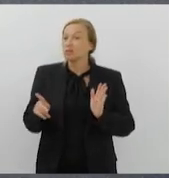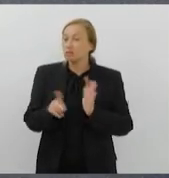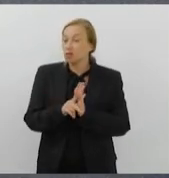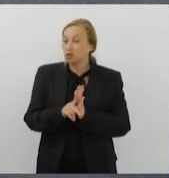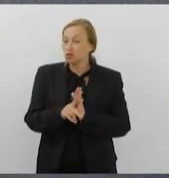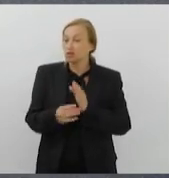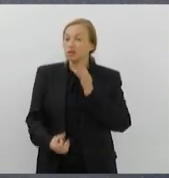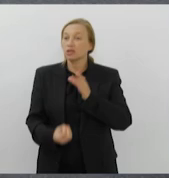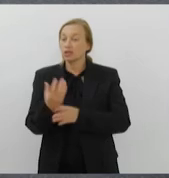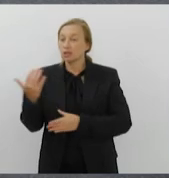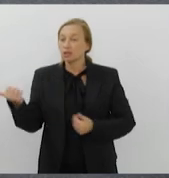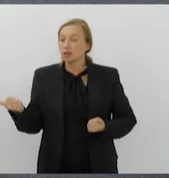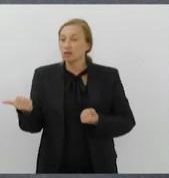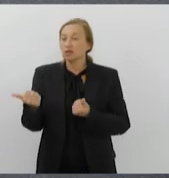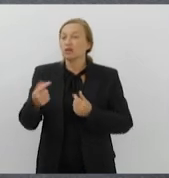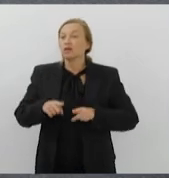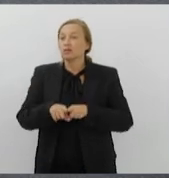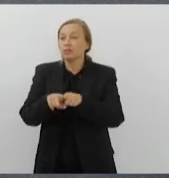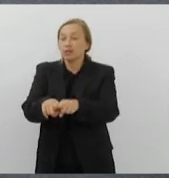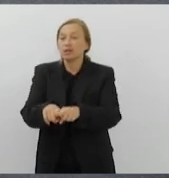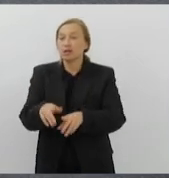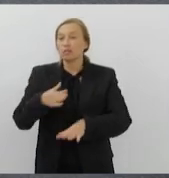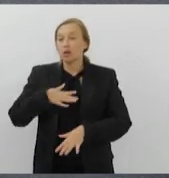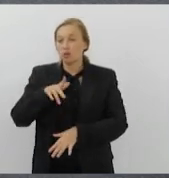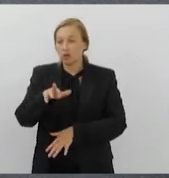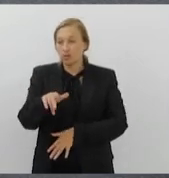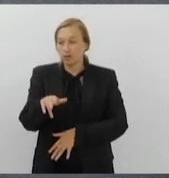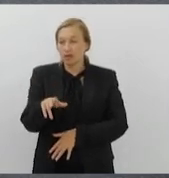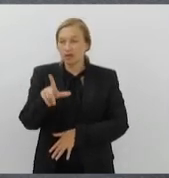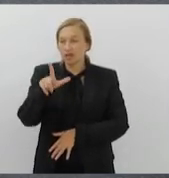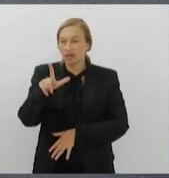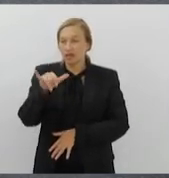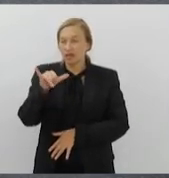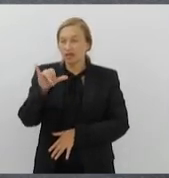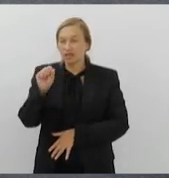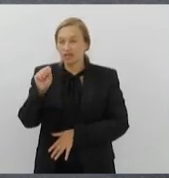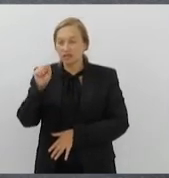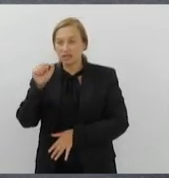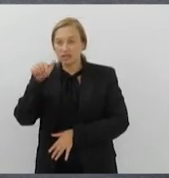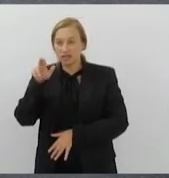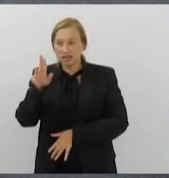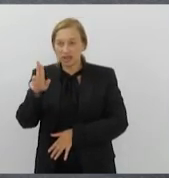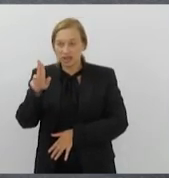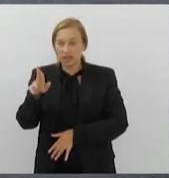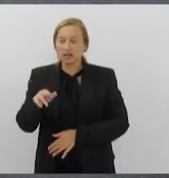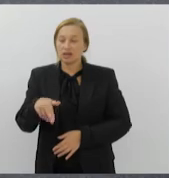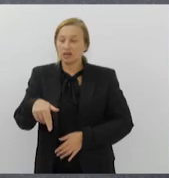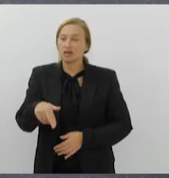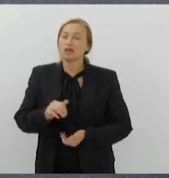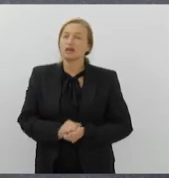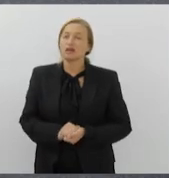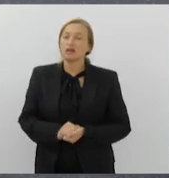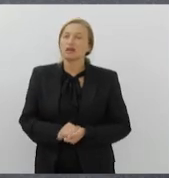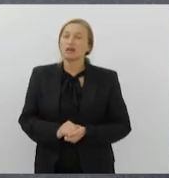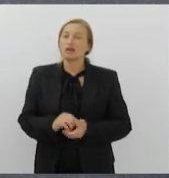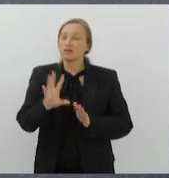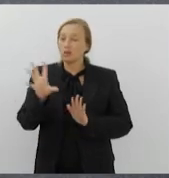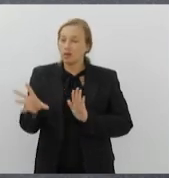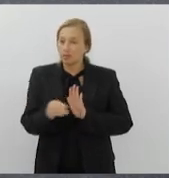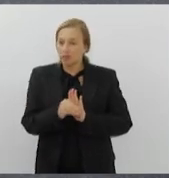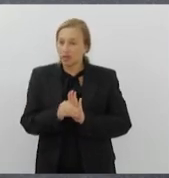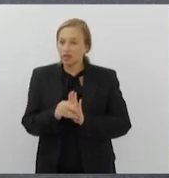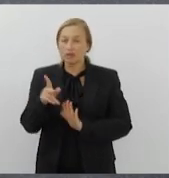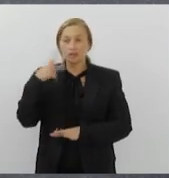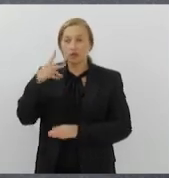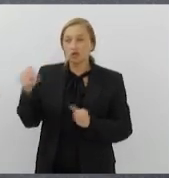construído em parceria com meu irmão, meu companheiro, Islã Gigante, lá de Petrópolis. Eu vou colocar uma emenda parlamentar para, junto